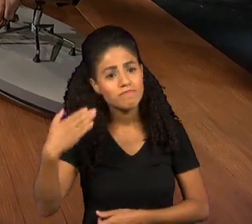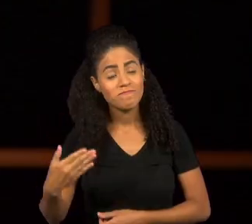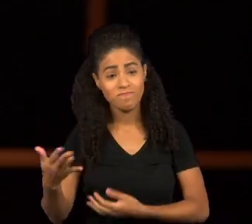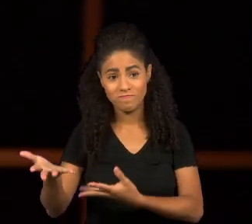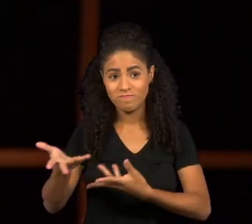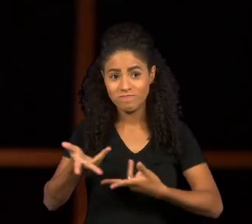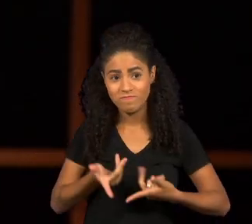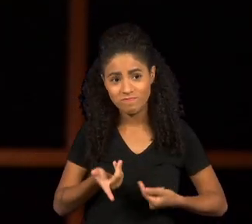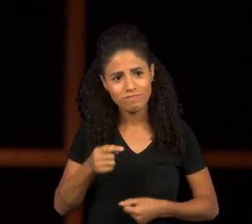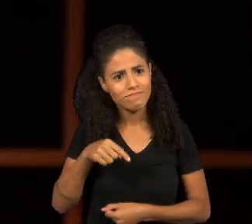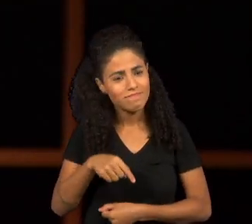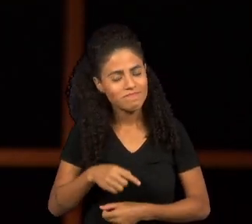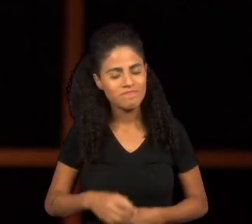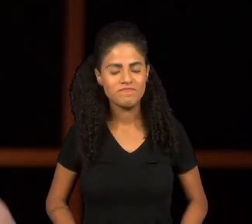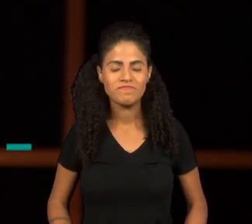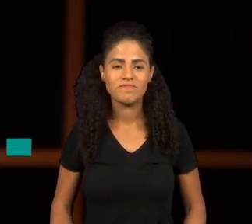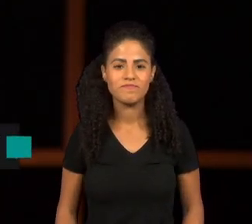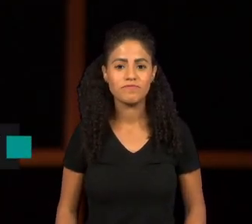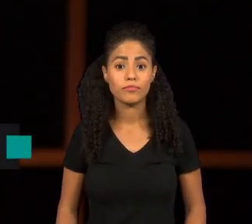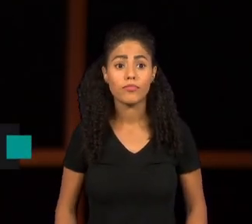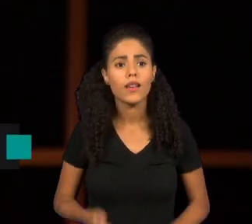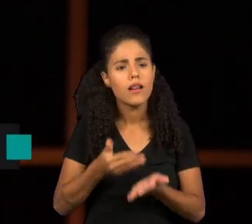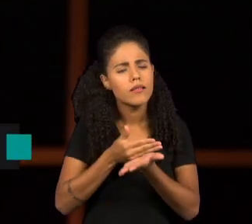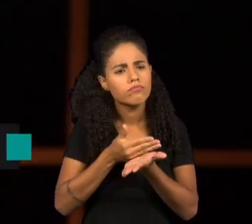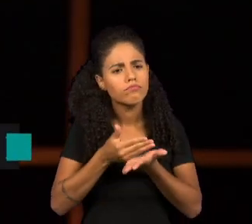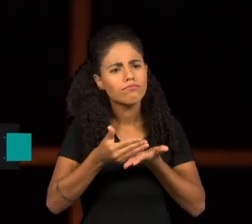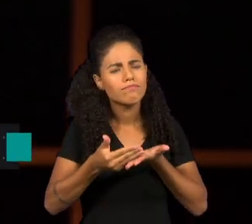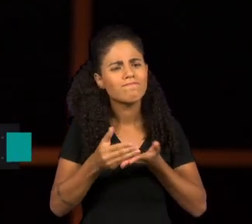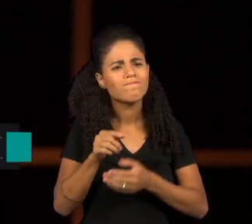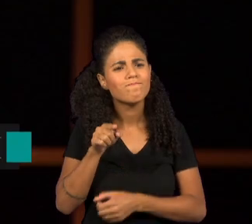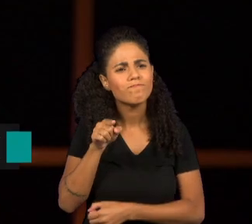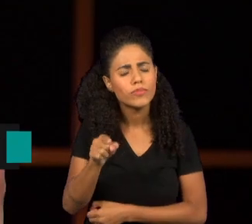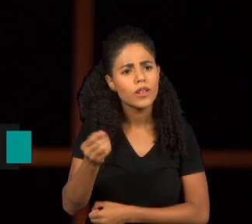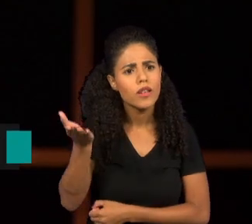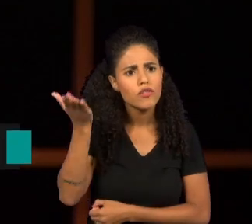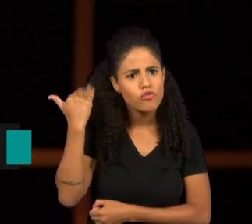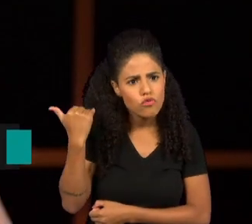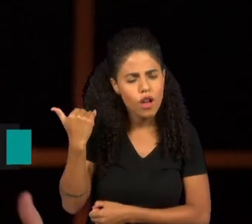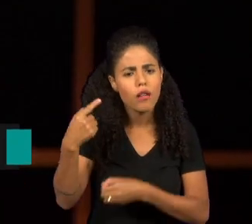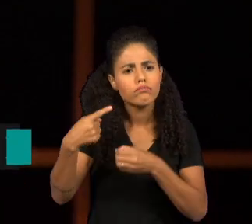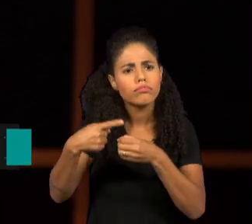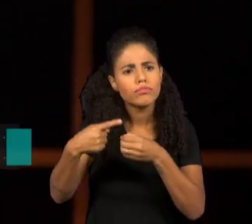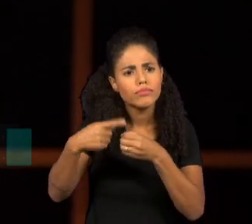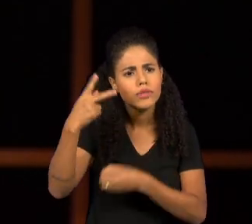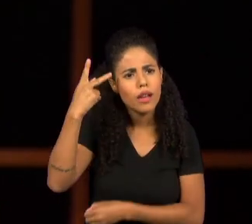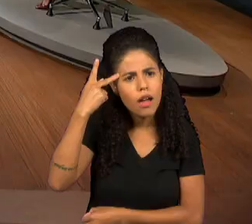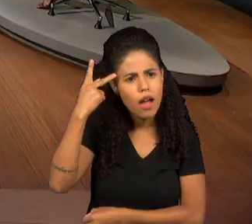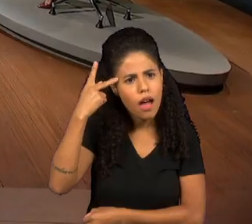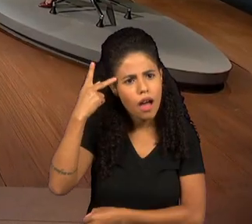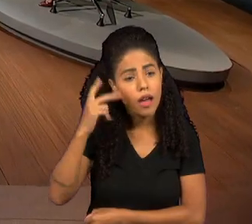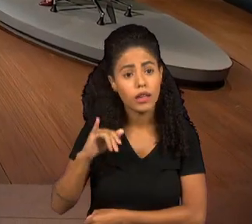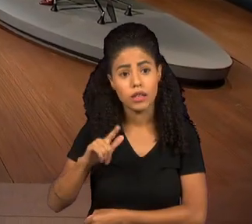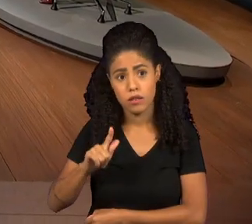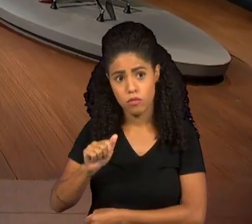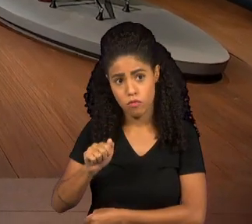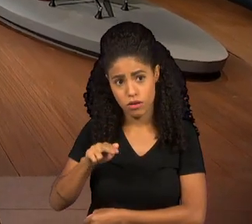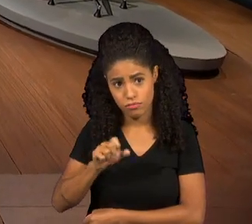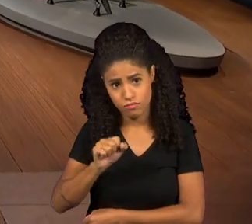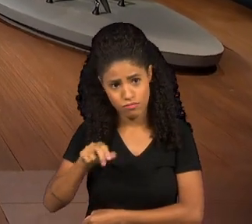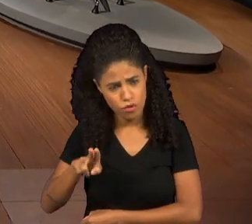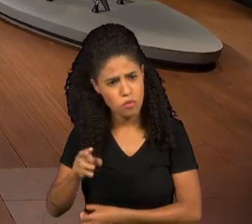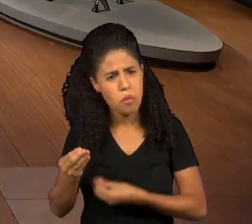gente, Maiara. Bom, para começar, você vem do interior de São Paulo, Mogi Guaçu. Então vamos contar um pouquinho sobre a